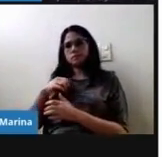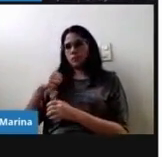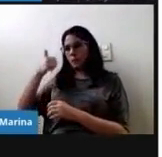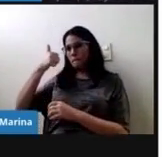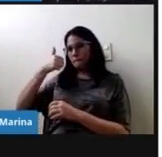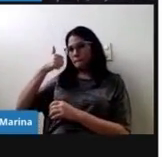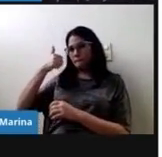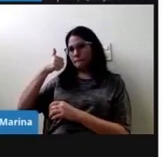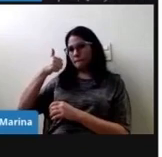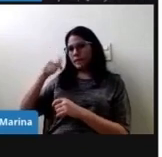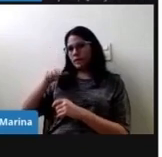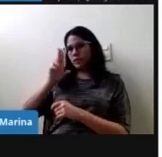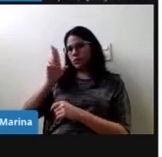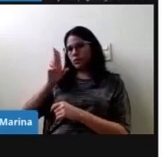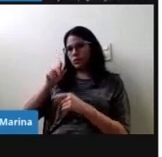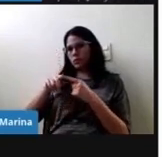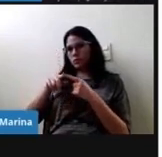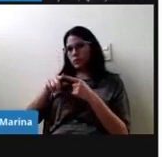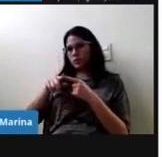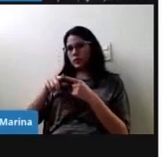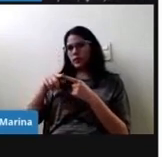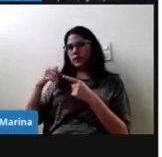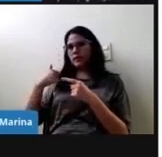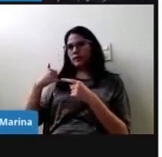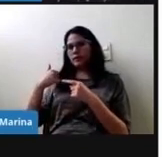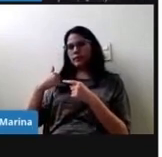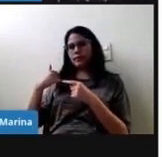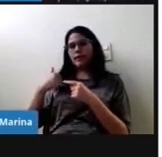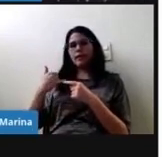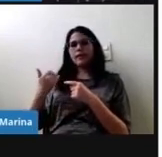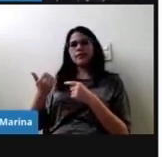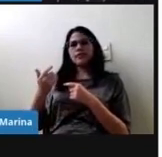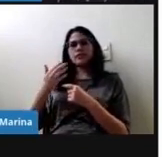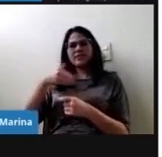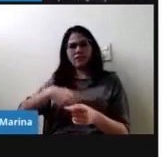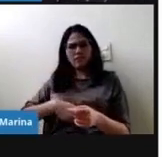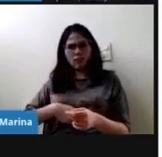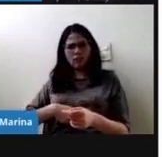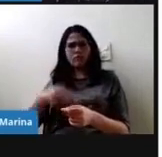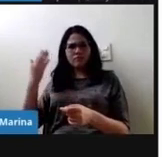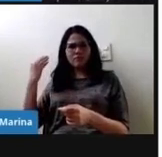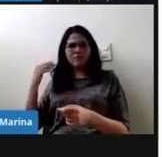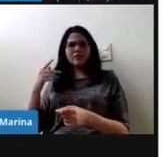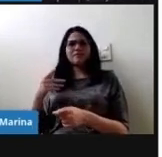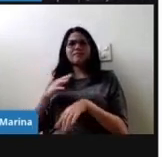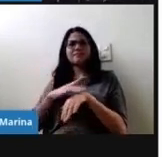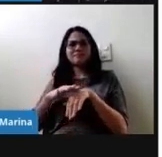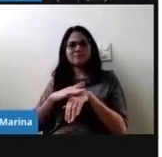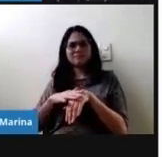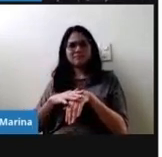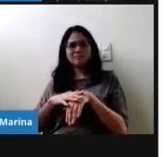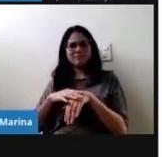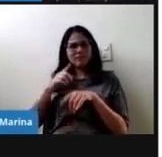estágio, né, que é chamado a idade da pestilência e da fome, ele é caracterizado pela